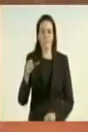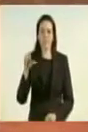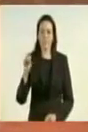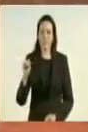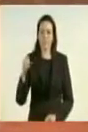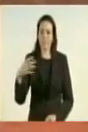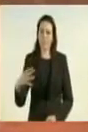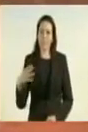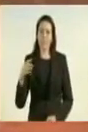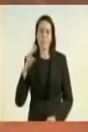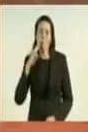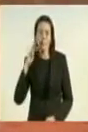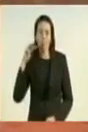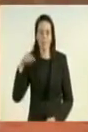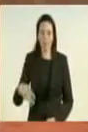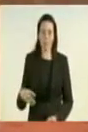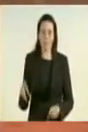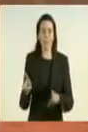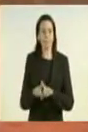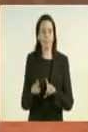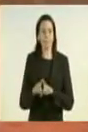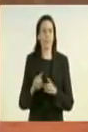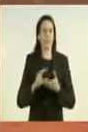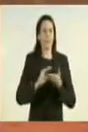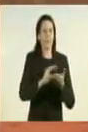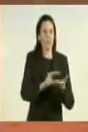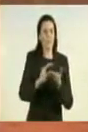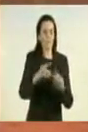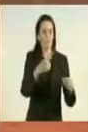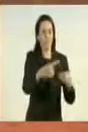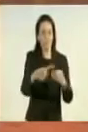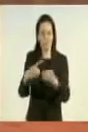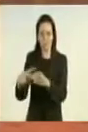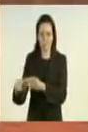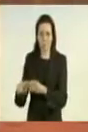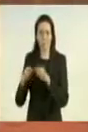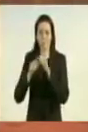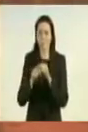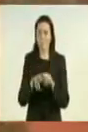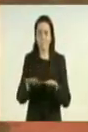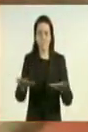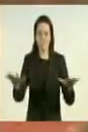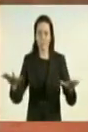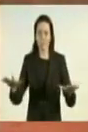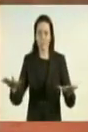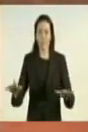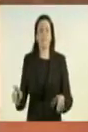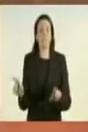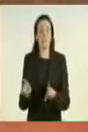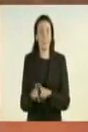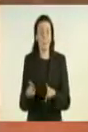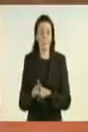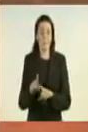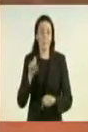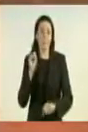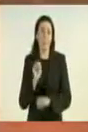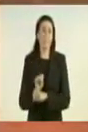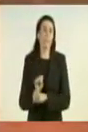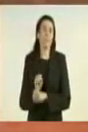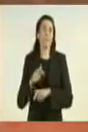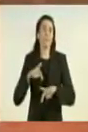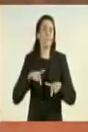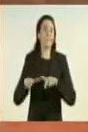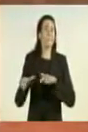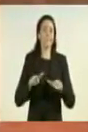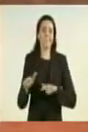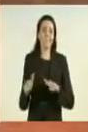de fundo a fundo do Estado para diversos municípios, houve também a paralisação no pagamento de serviços prestados de